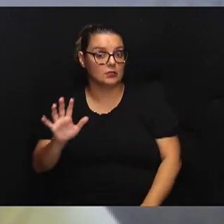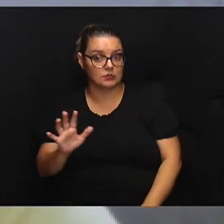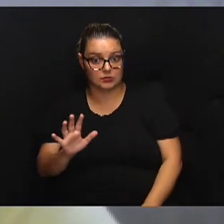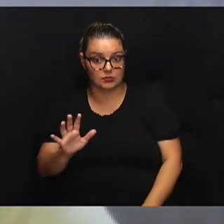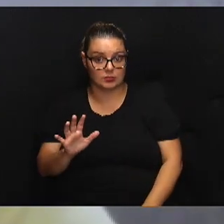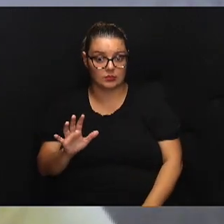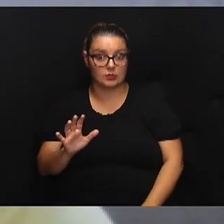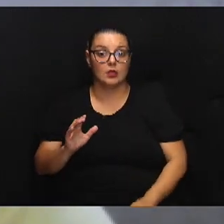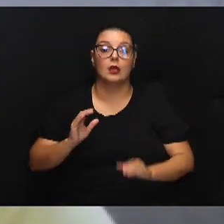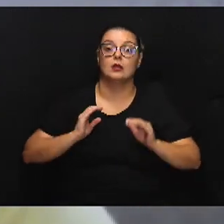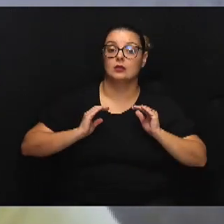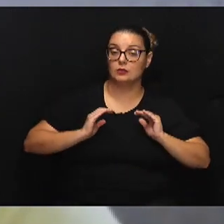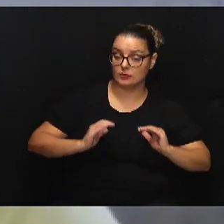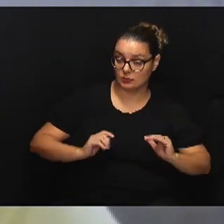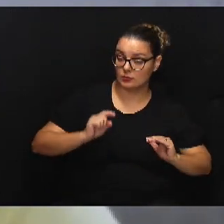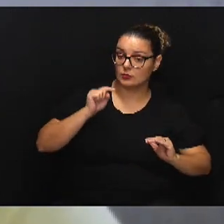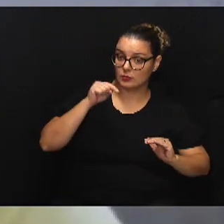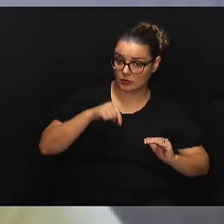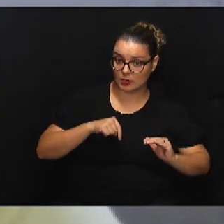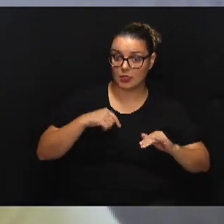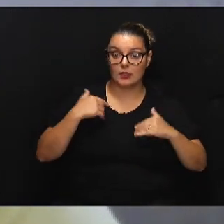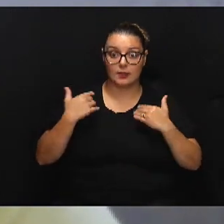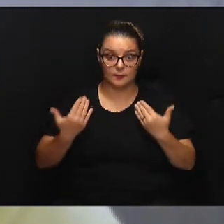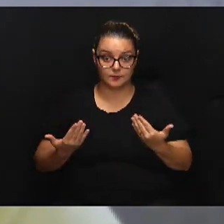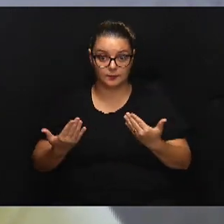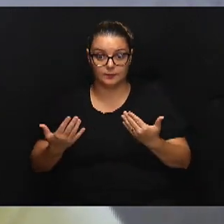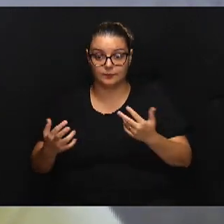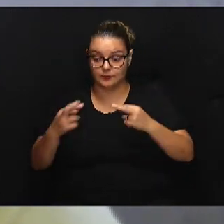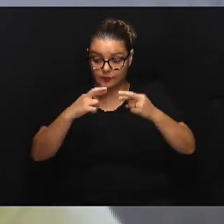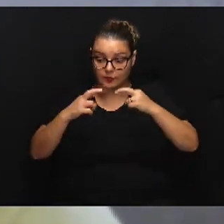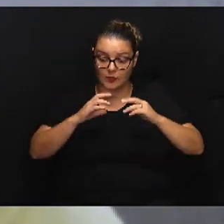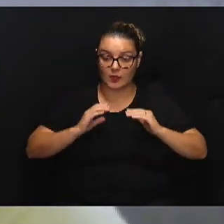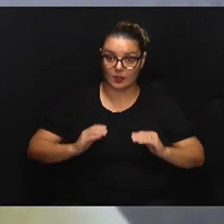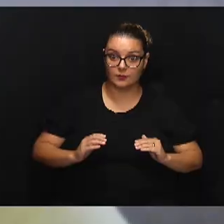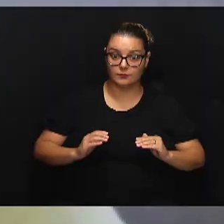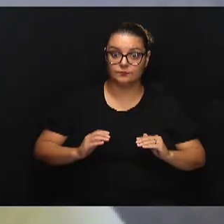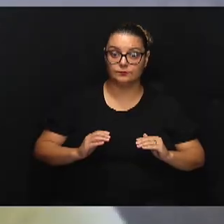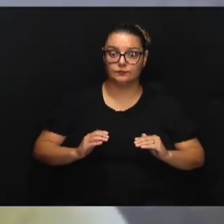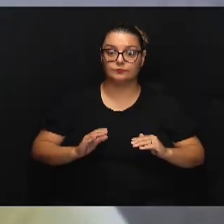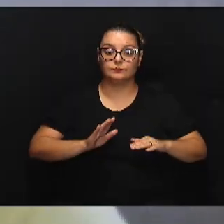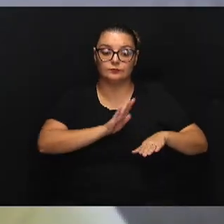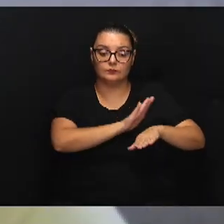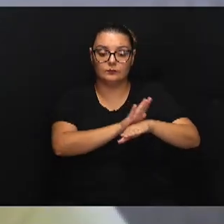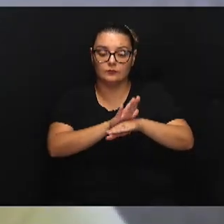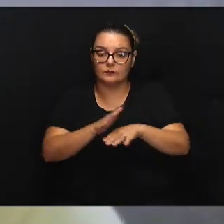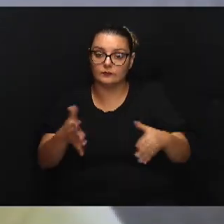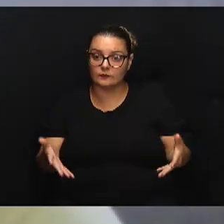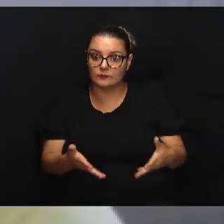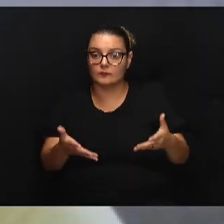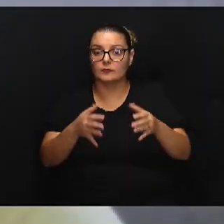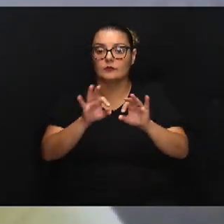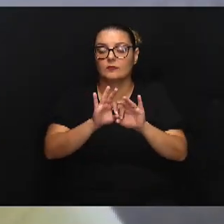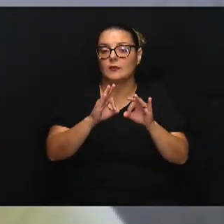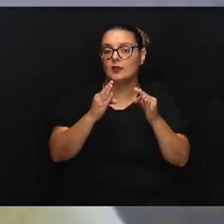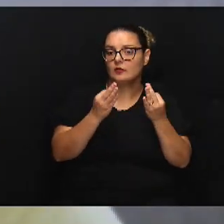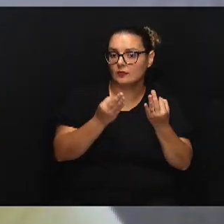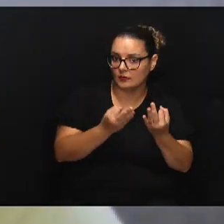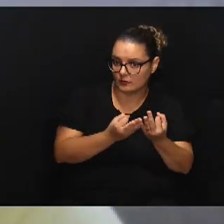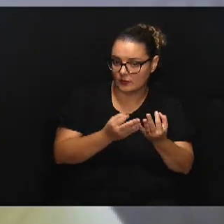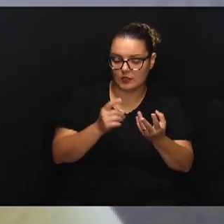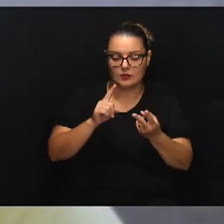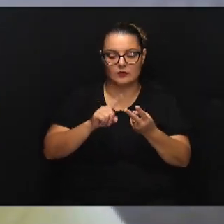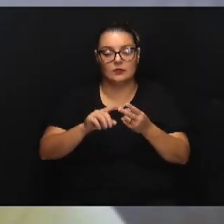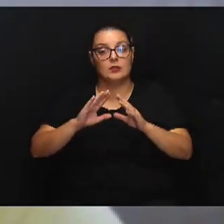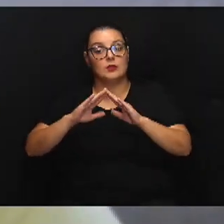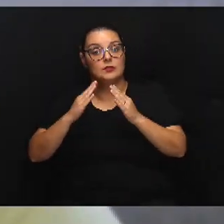está no seu comportamento. Então, a análise do comportamento ela vem auxiliar família,